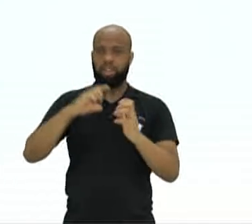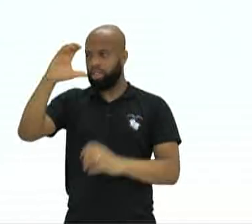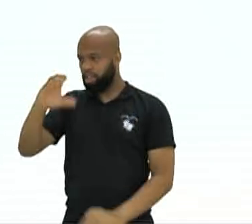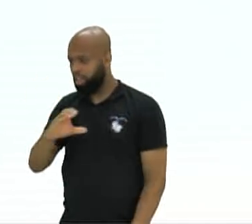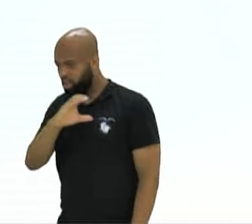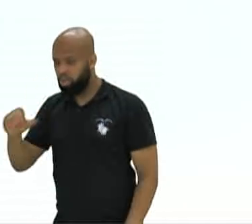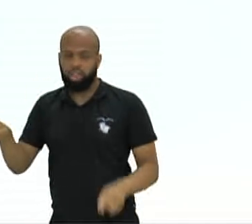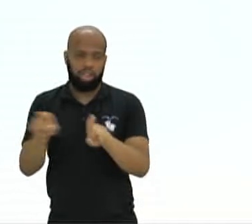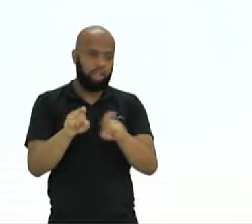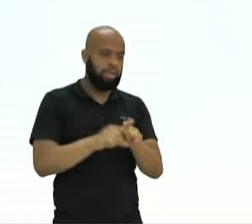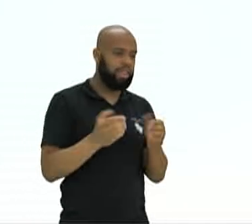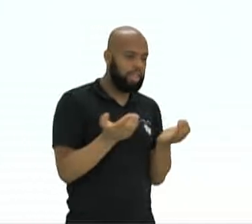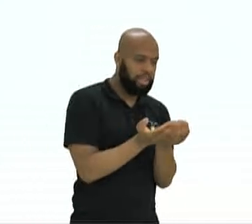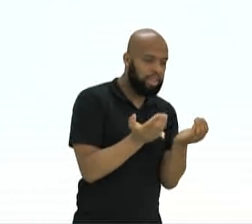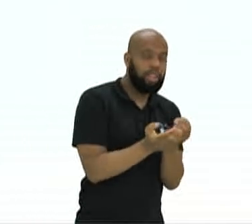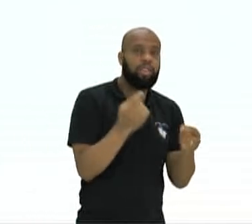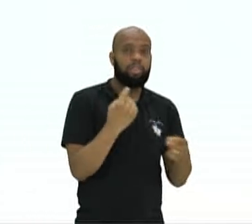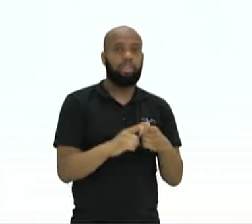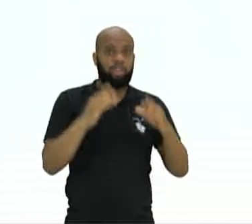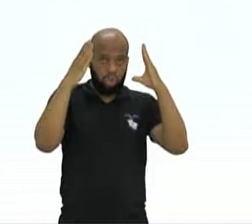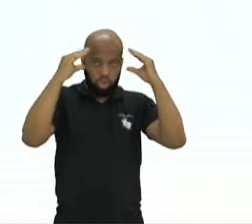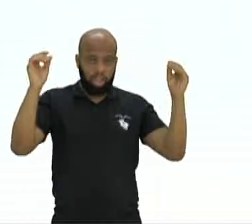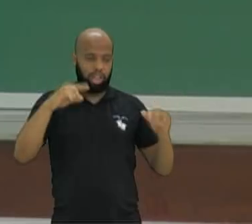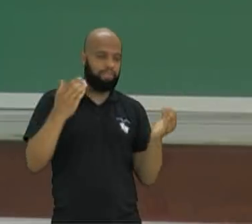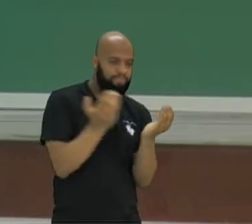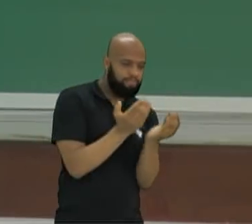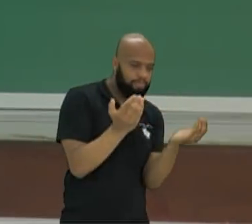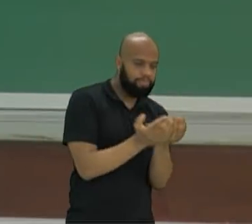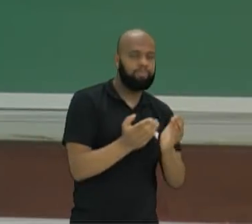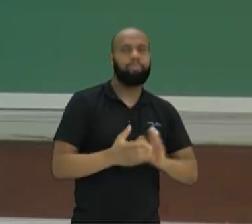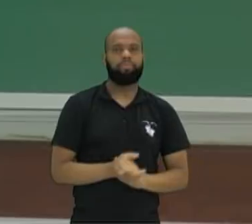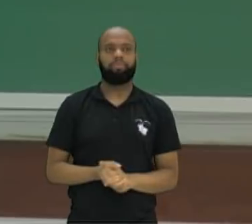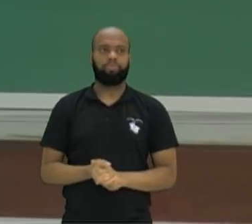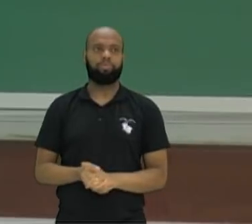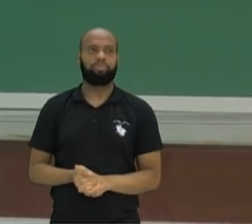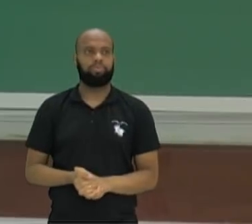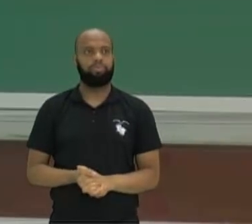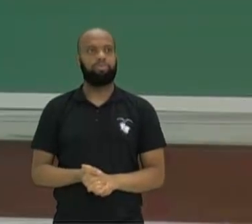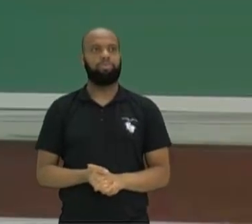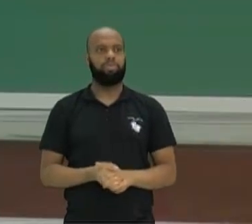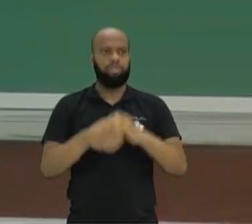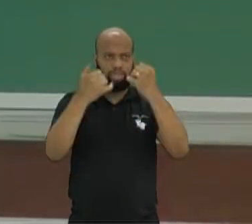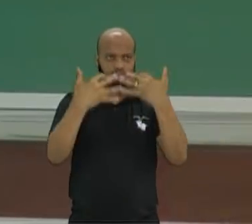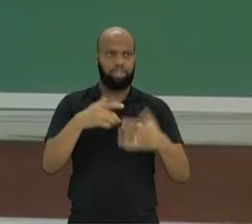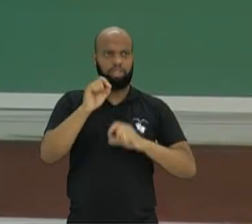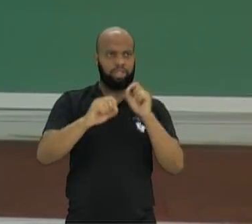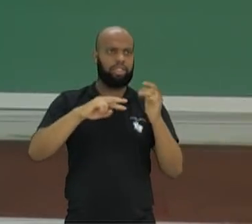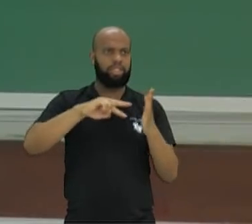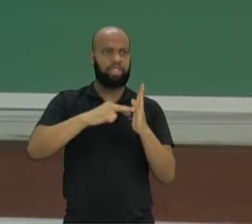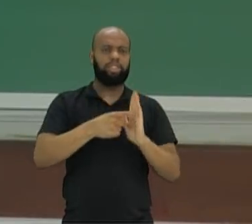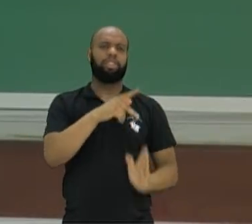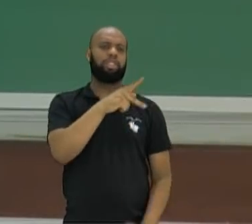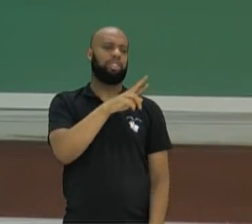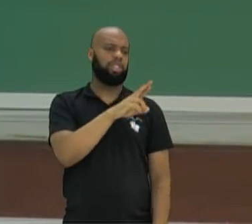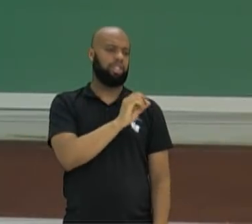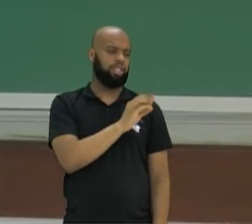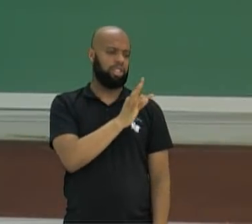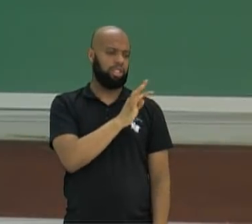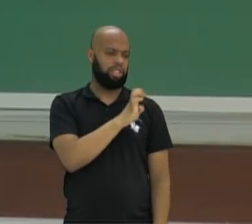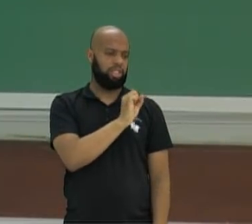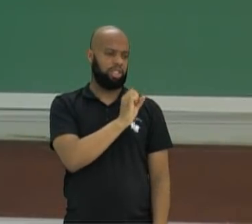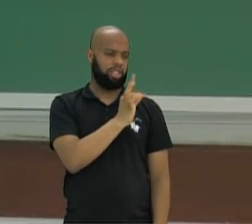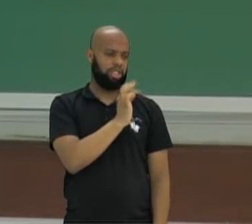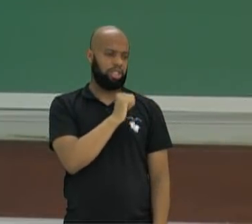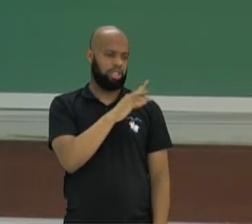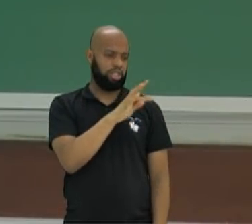católicos e protestantes, os holandeses são protestantes. Professor, dá para me explicar rapidinho aqui o que é esse termo protestante? A